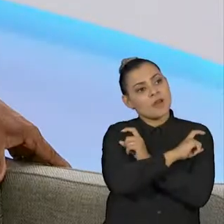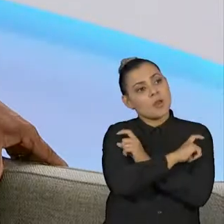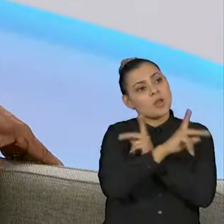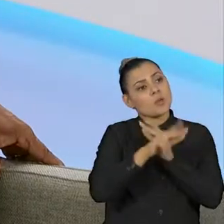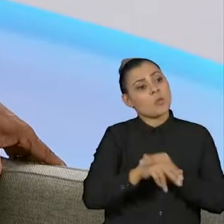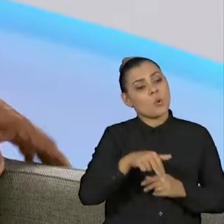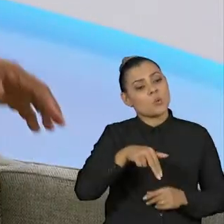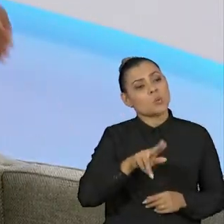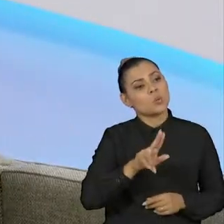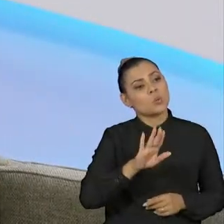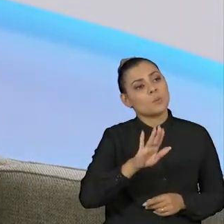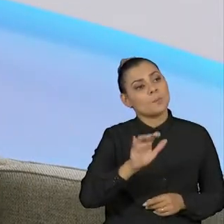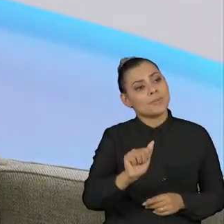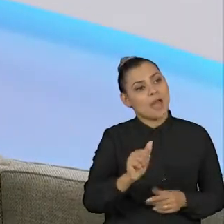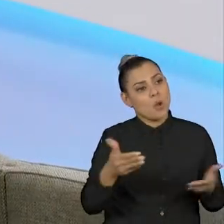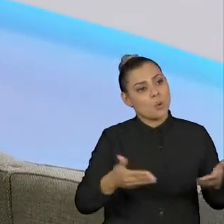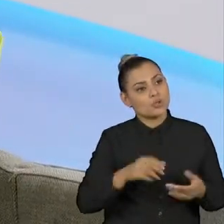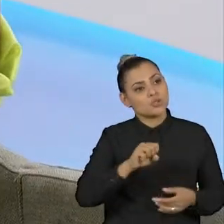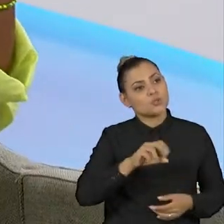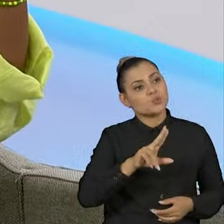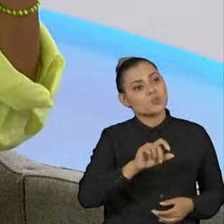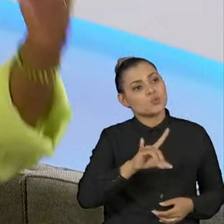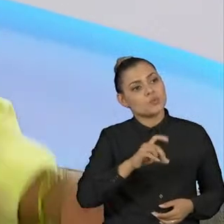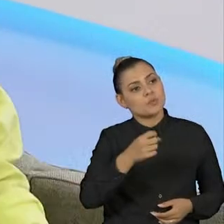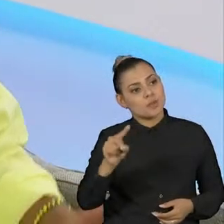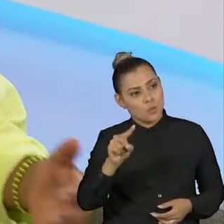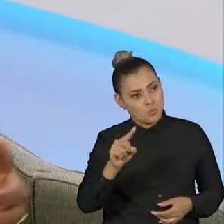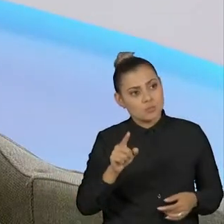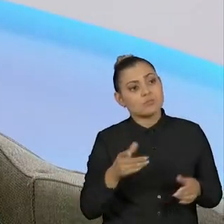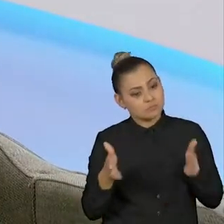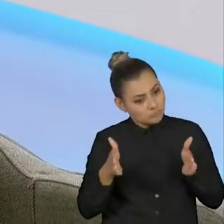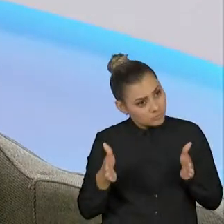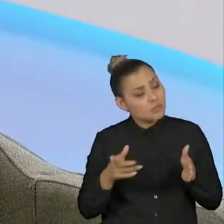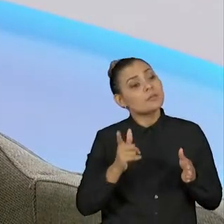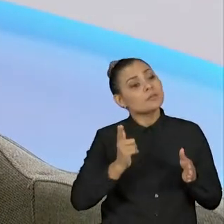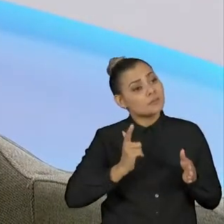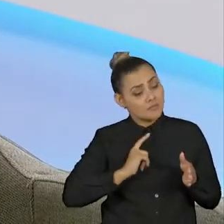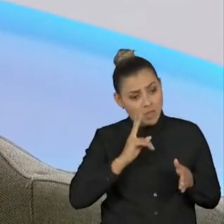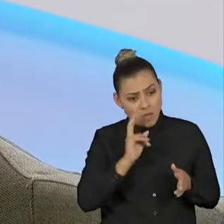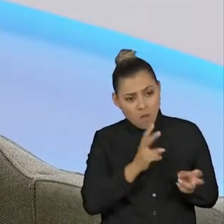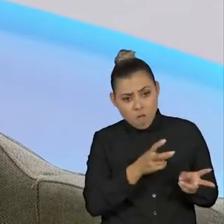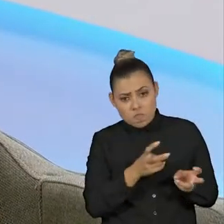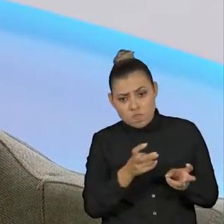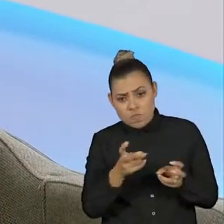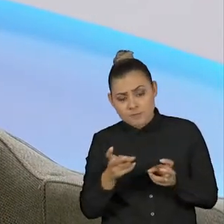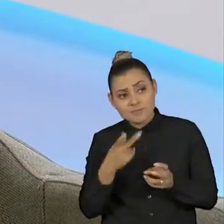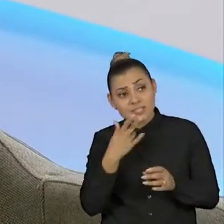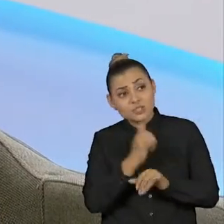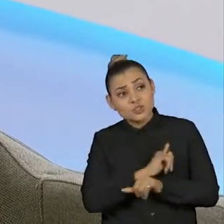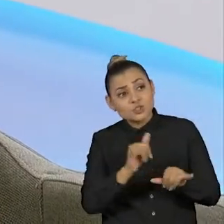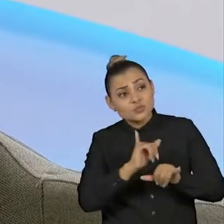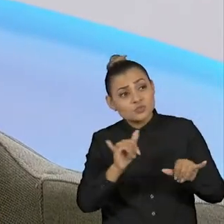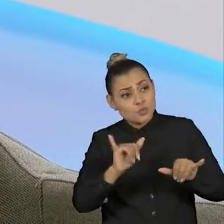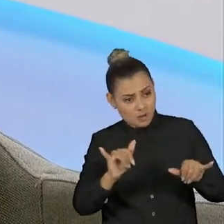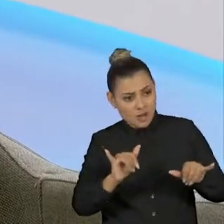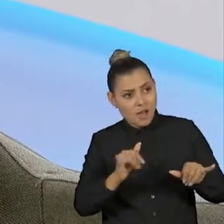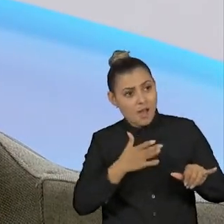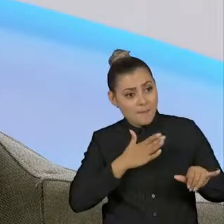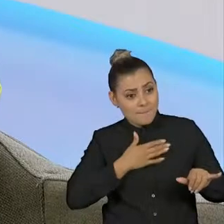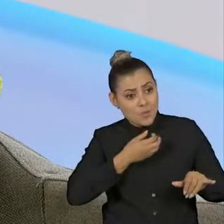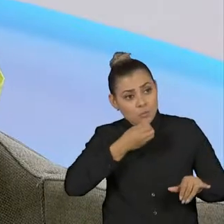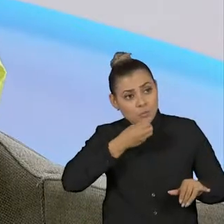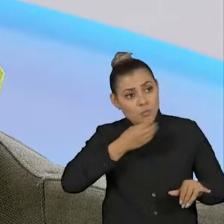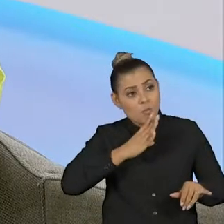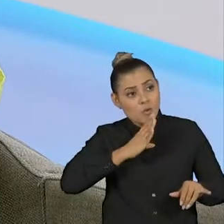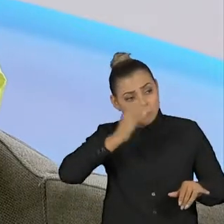da Núbia. E a importância que eu vejo em divulgar esses conhecimentos é por